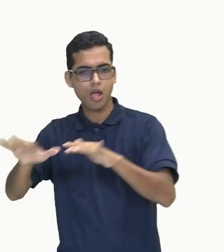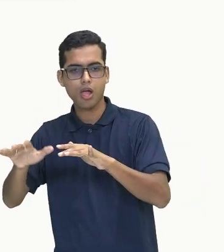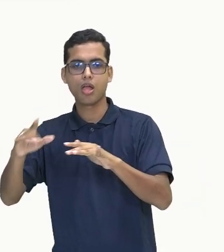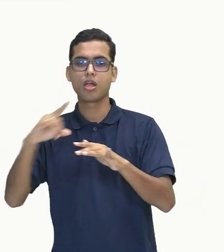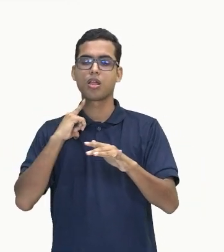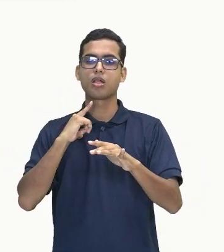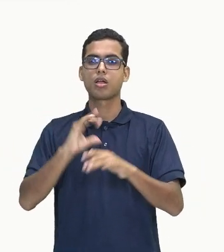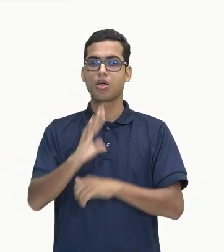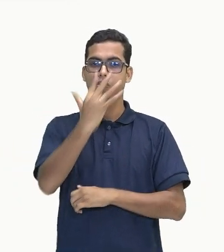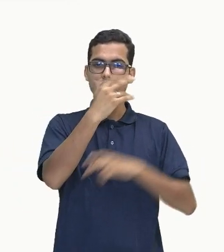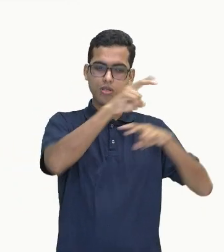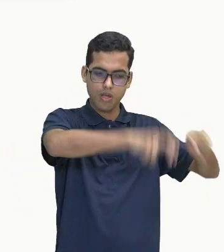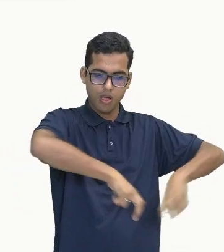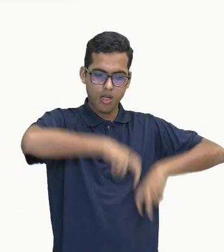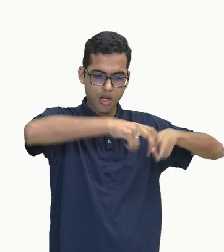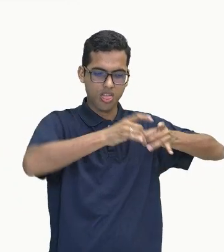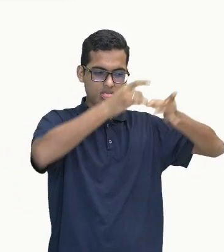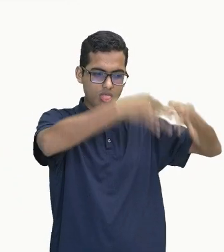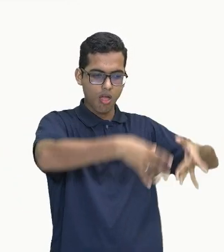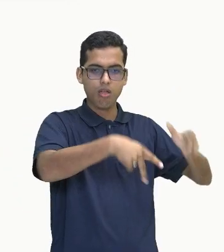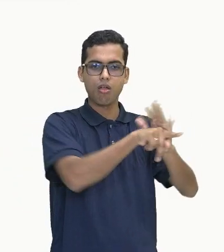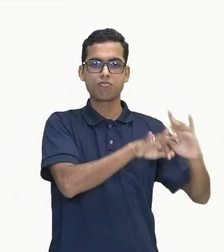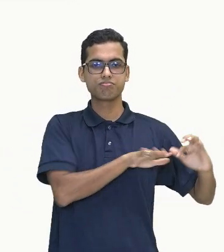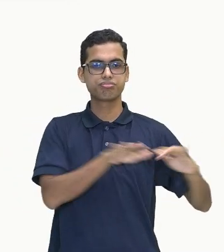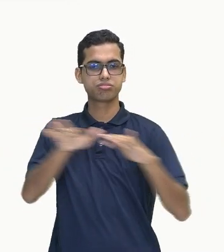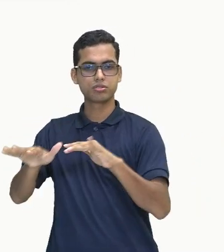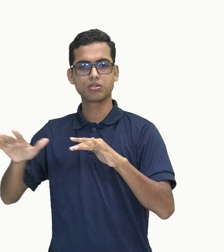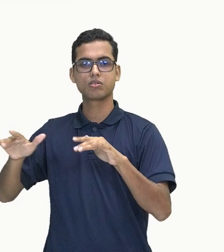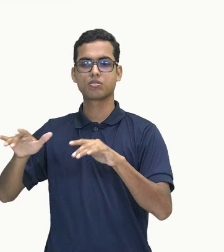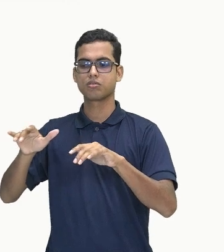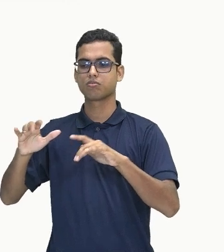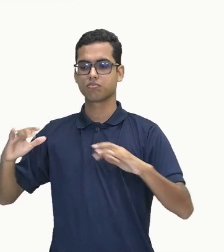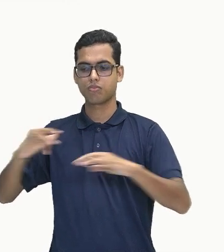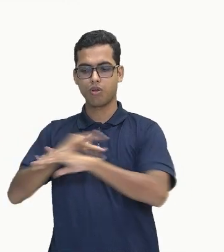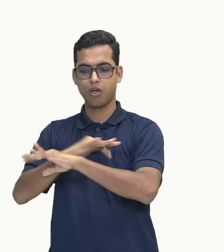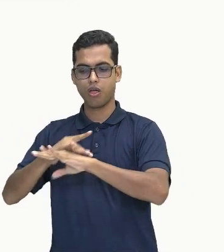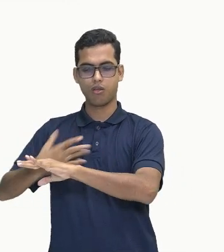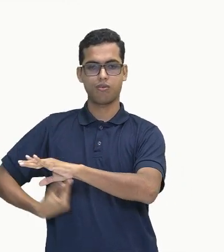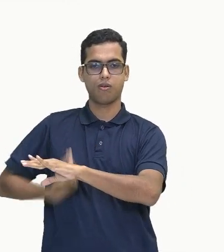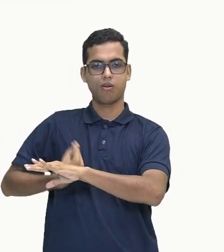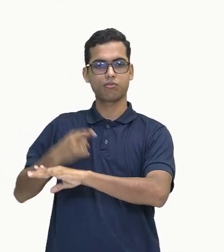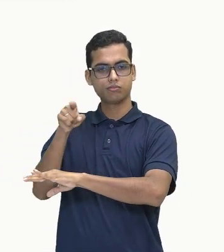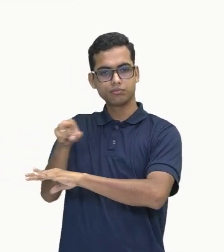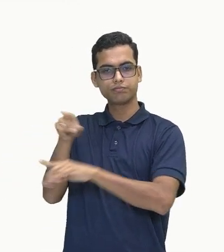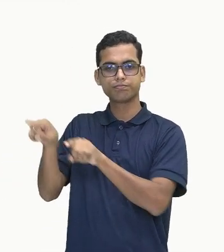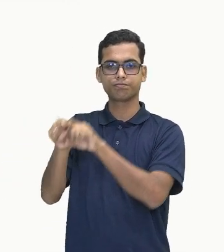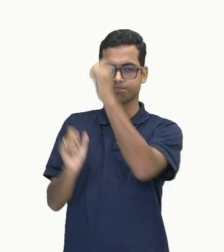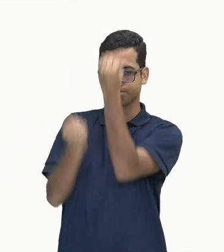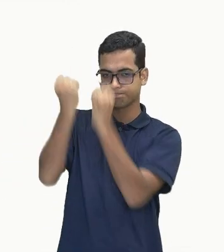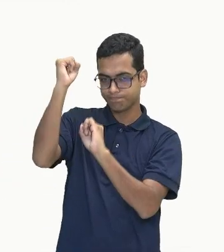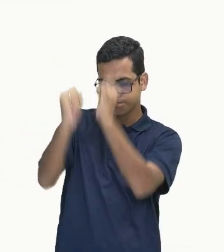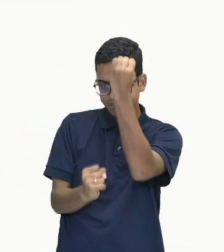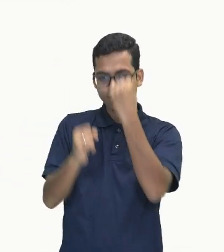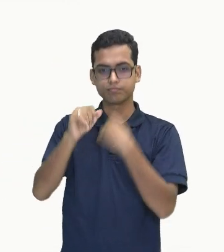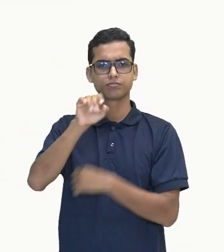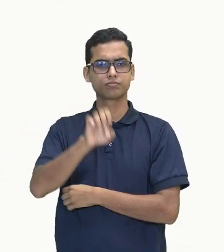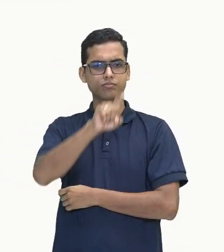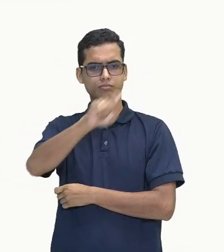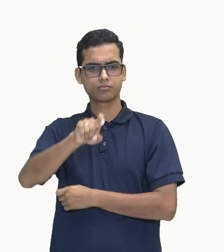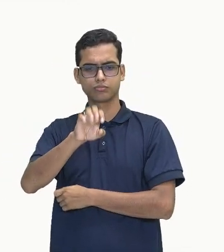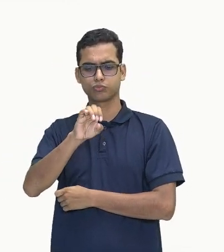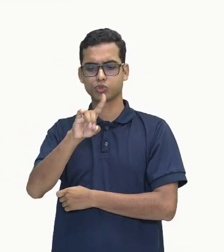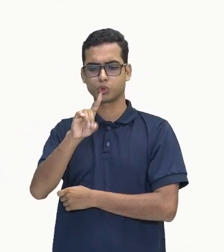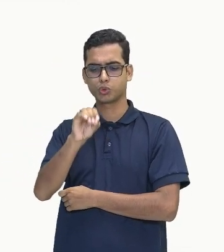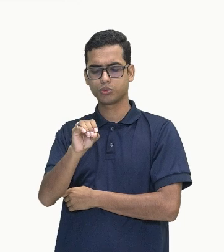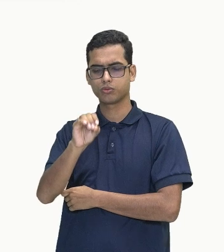de êxodo rural. E também o processo de urbanização, né? O êxodo rural, o que a gente